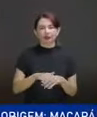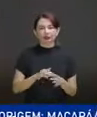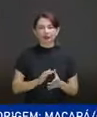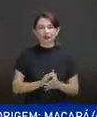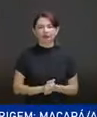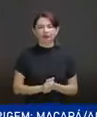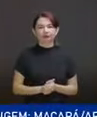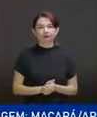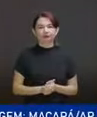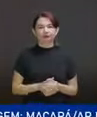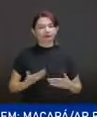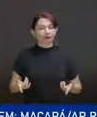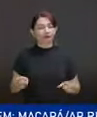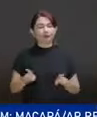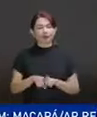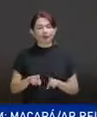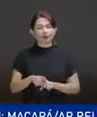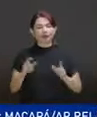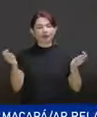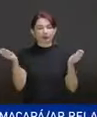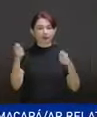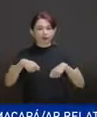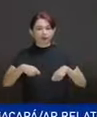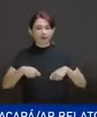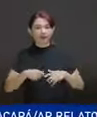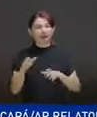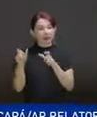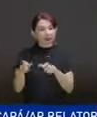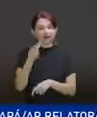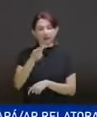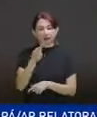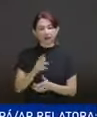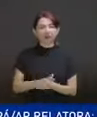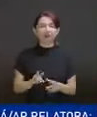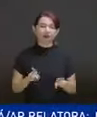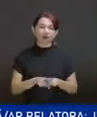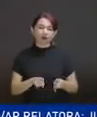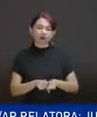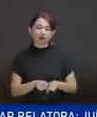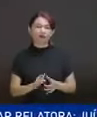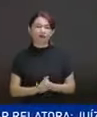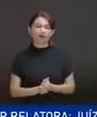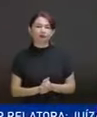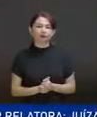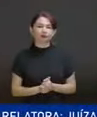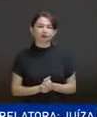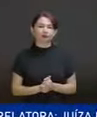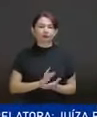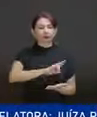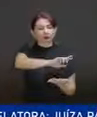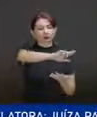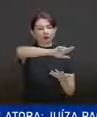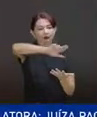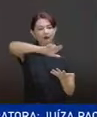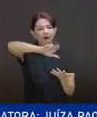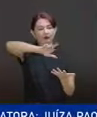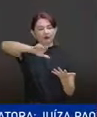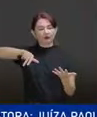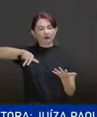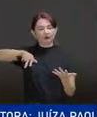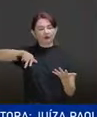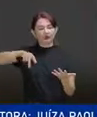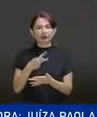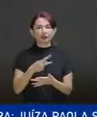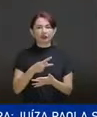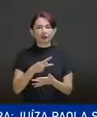ilícitos. Destacaram a possibilidade de os mesmos fatos incidirem em múltiplos ilícitos.